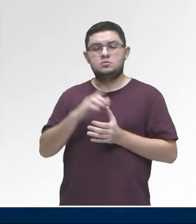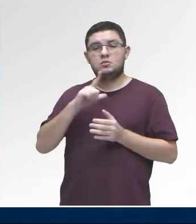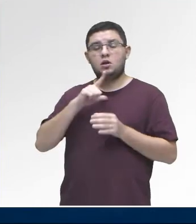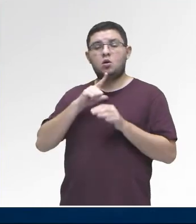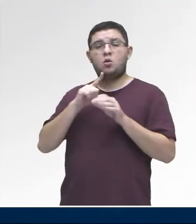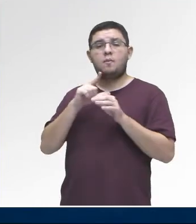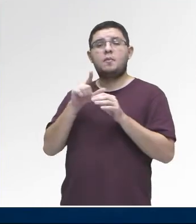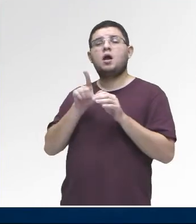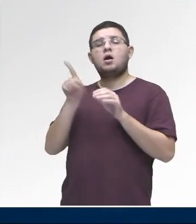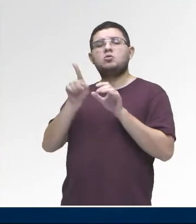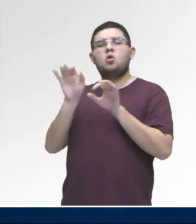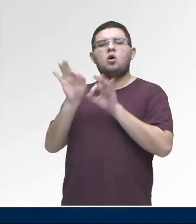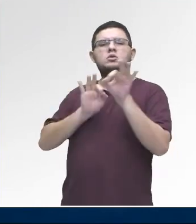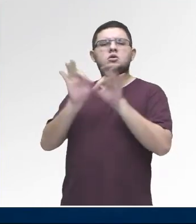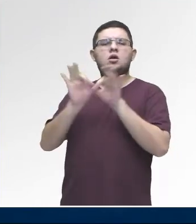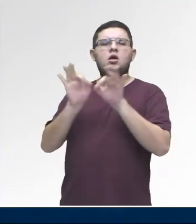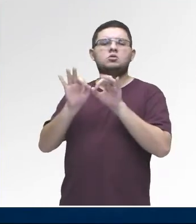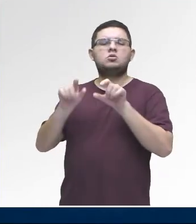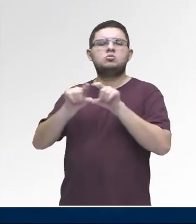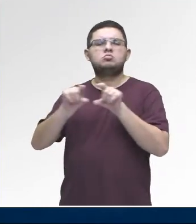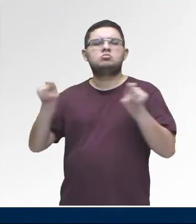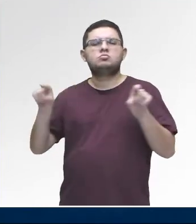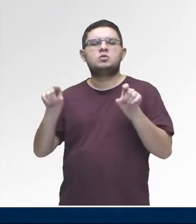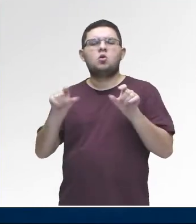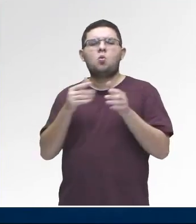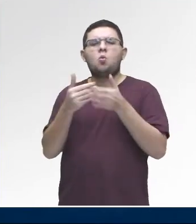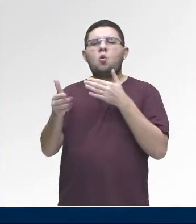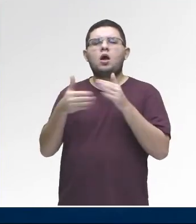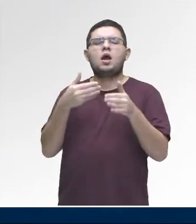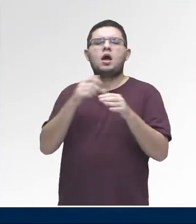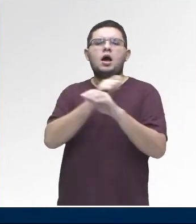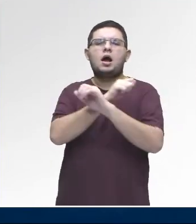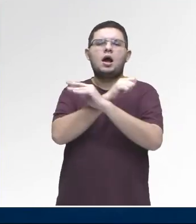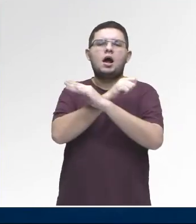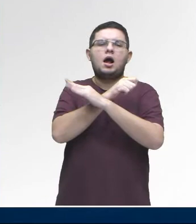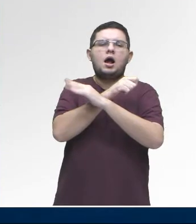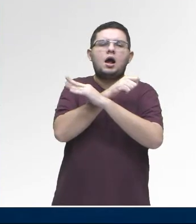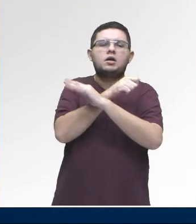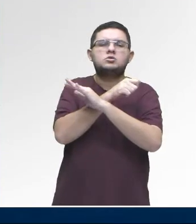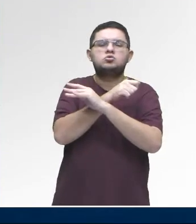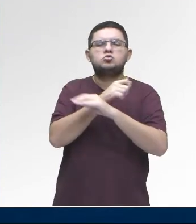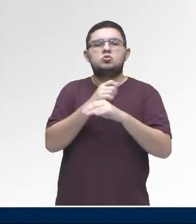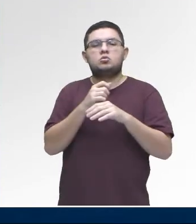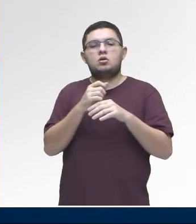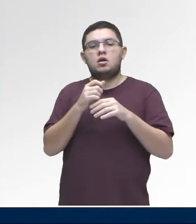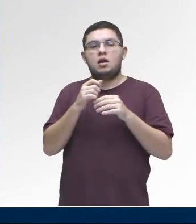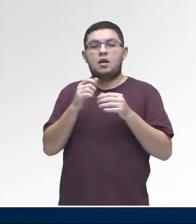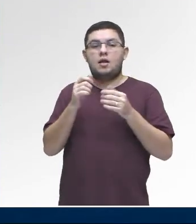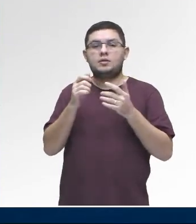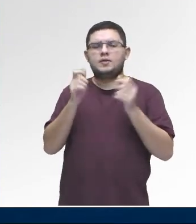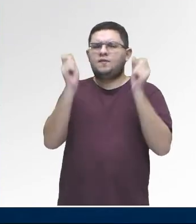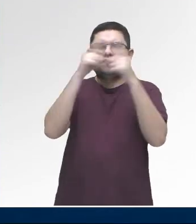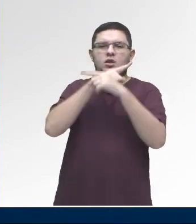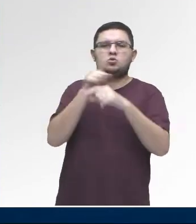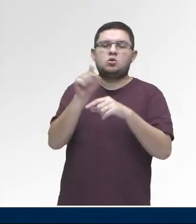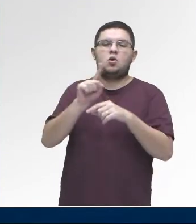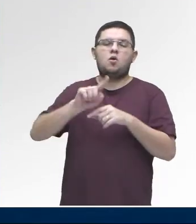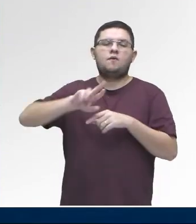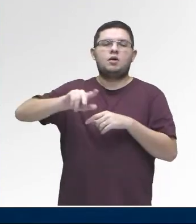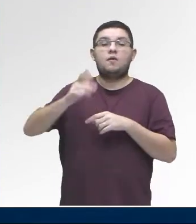ácido, não é uma tarefa difícil, não, é bem fácil, tá, gente? Então, o que eu